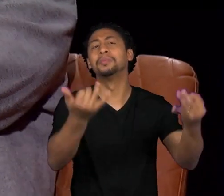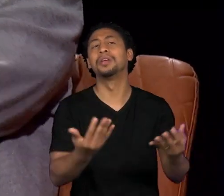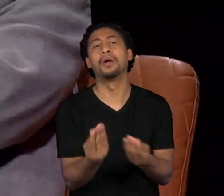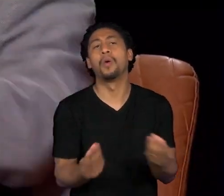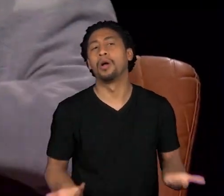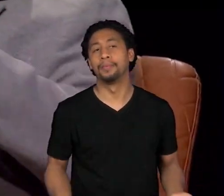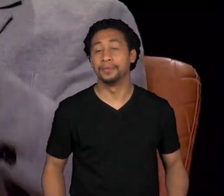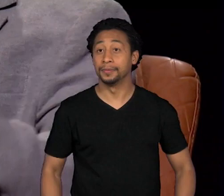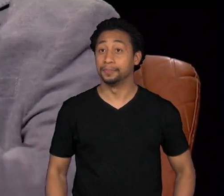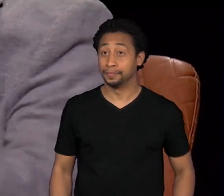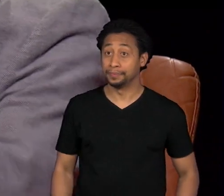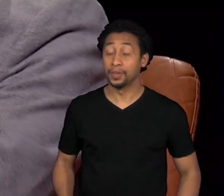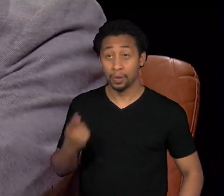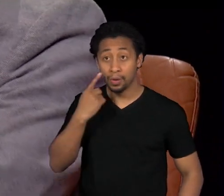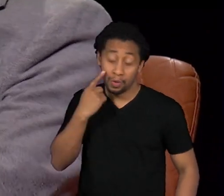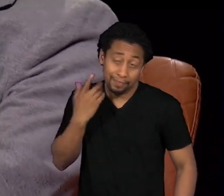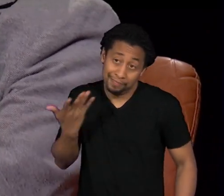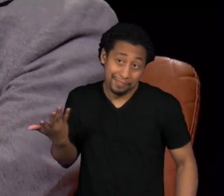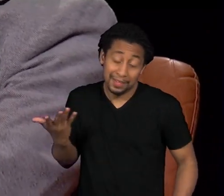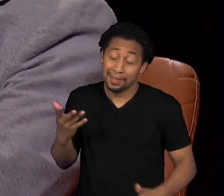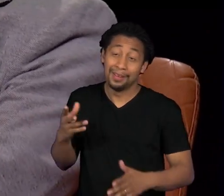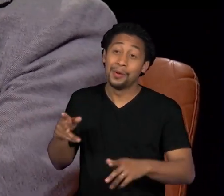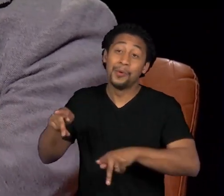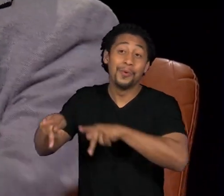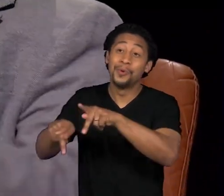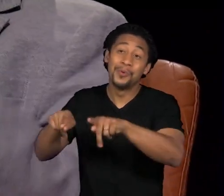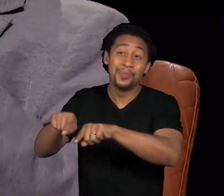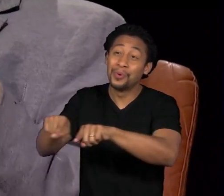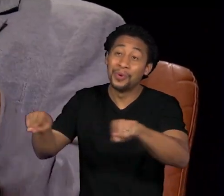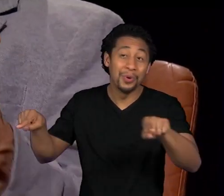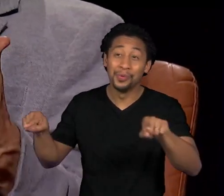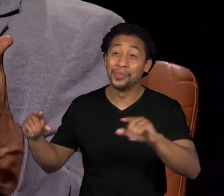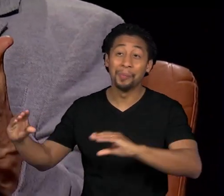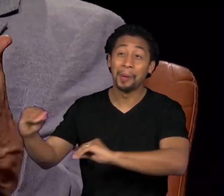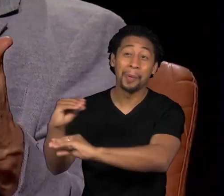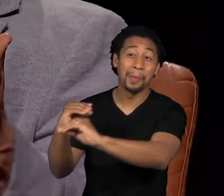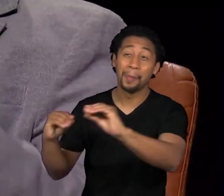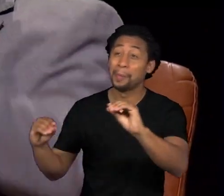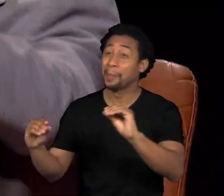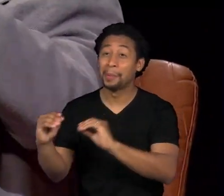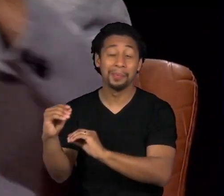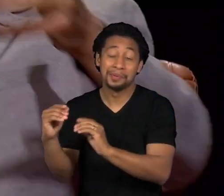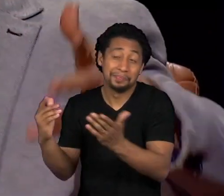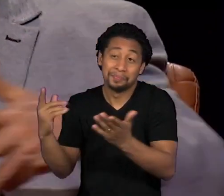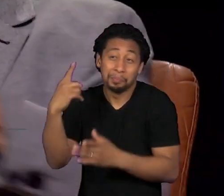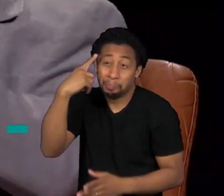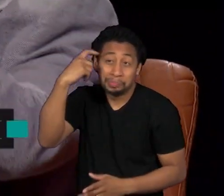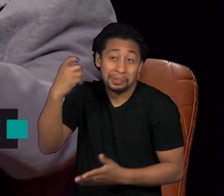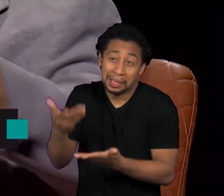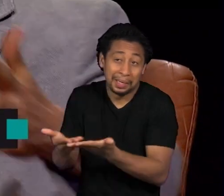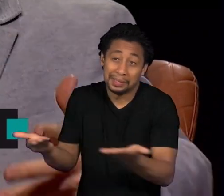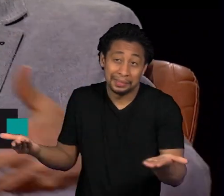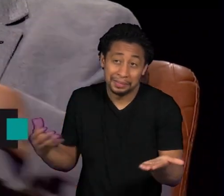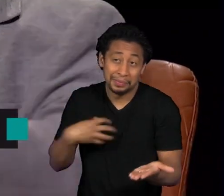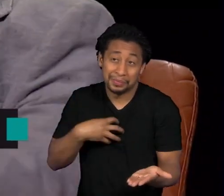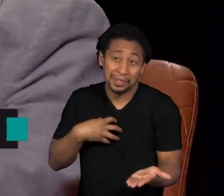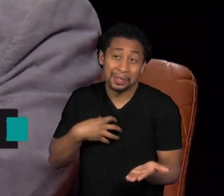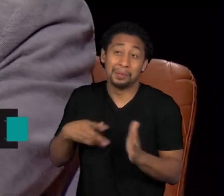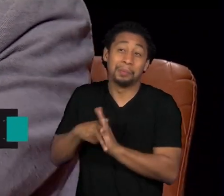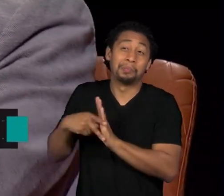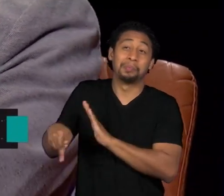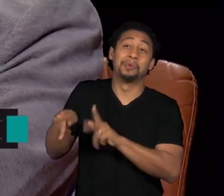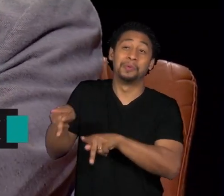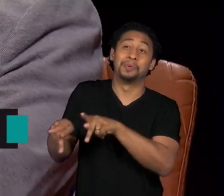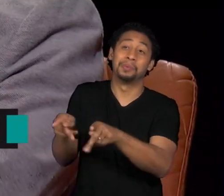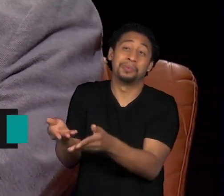de extração Popular não é Ou seja eu encontrei nesse ambiente que há muito tempo eu estudo e